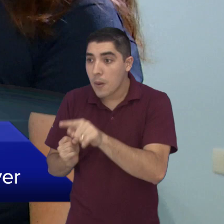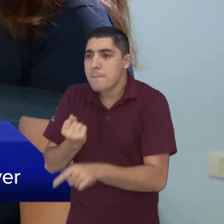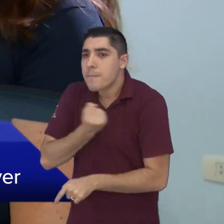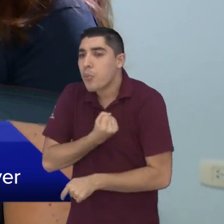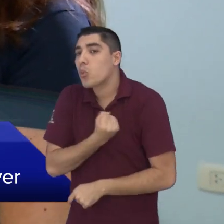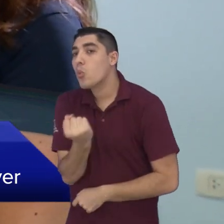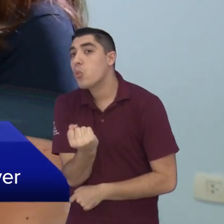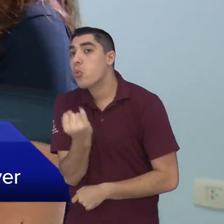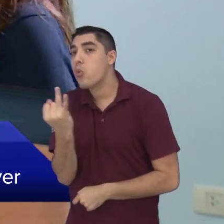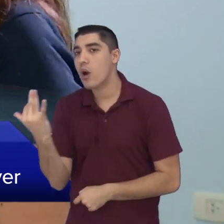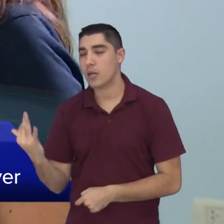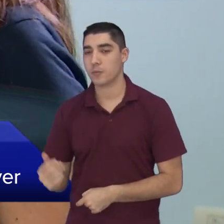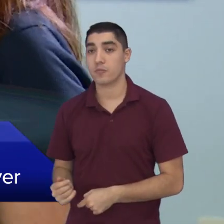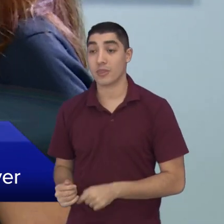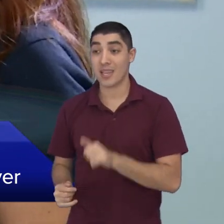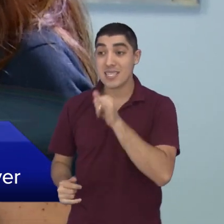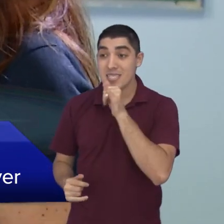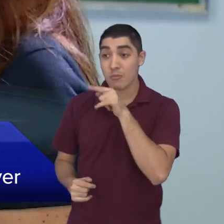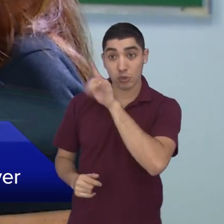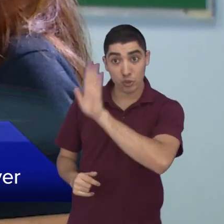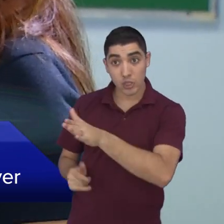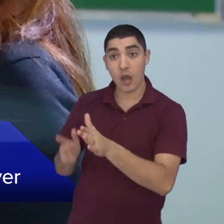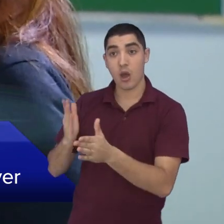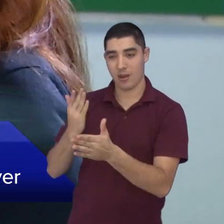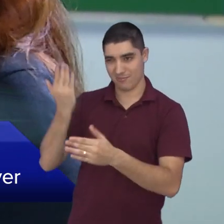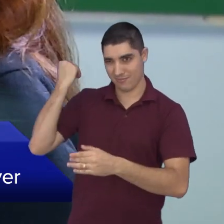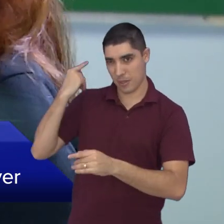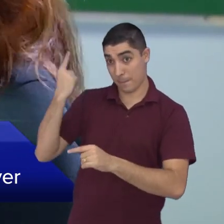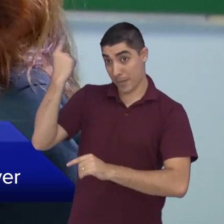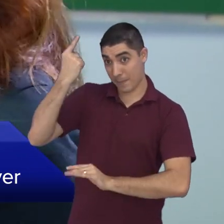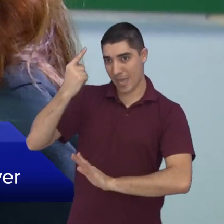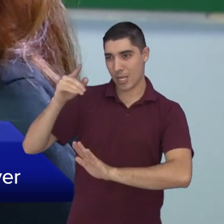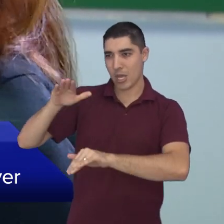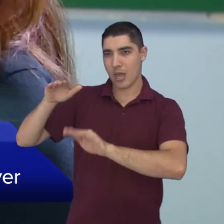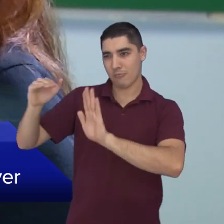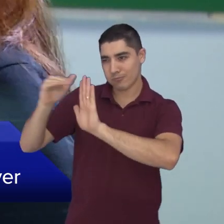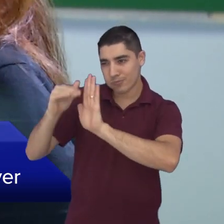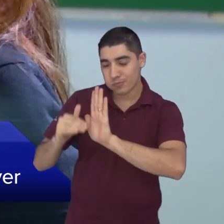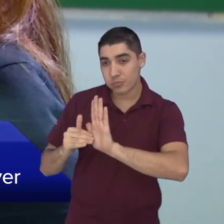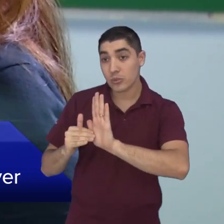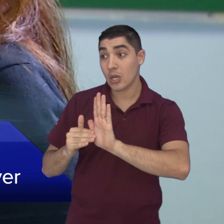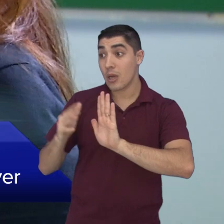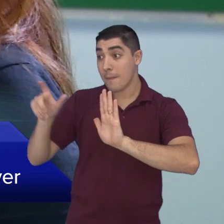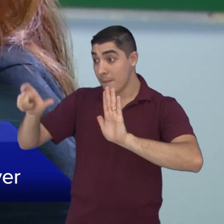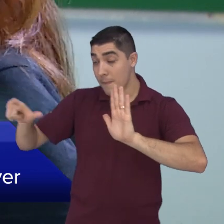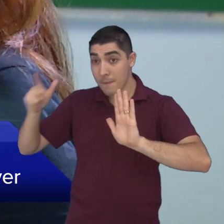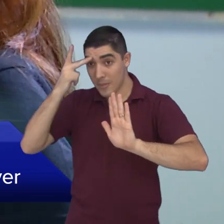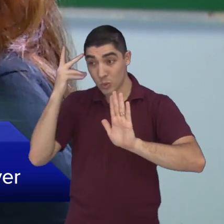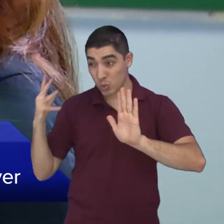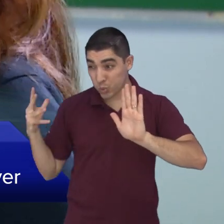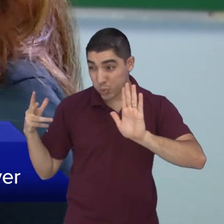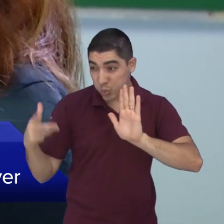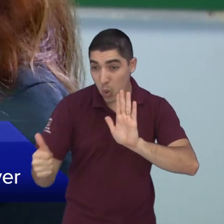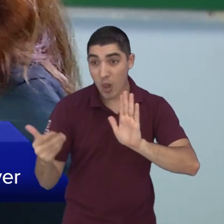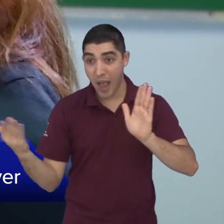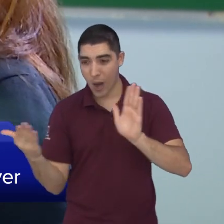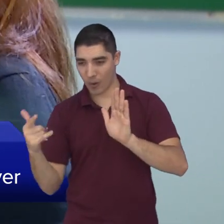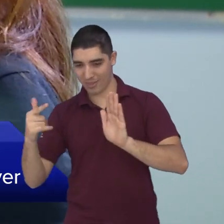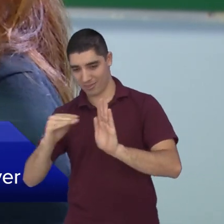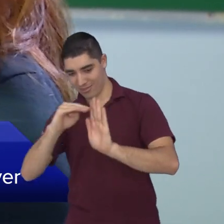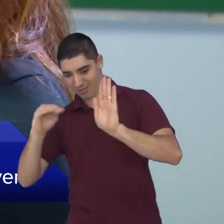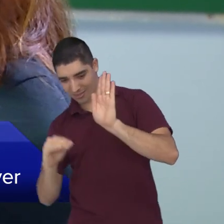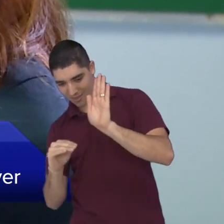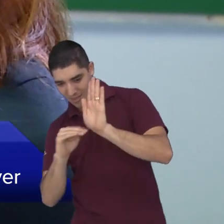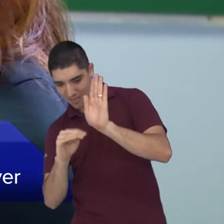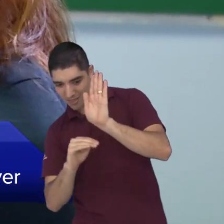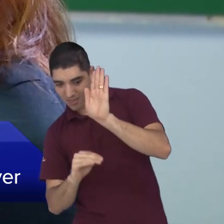preciso que ele fique atento veja bem eh o corte ele já aconteceu na chamada regular então todos aqueles que entrarem agora